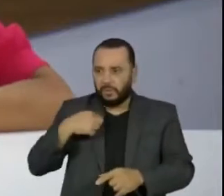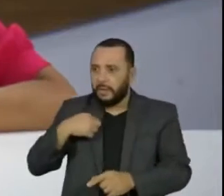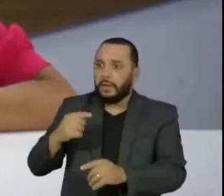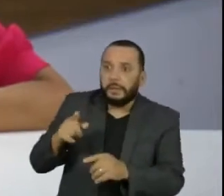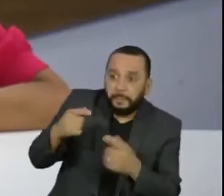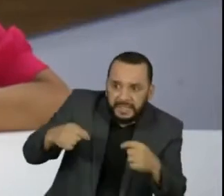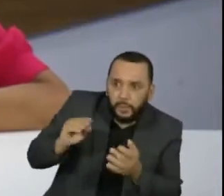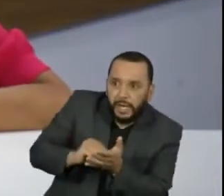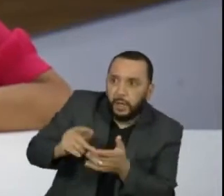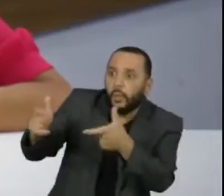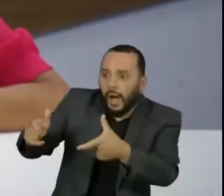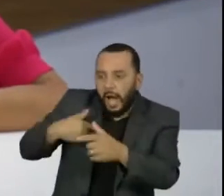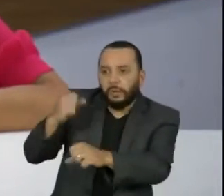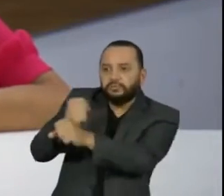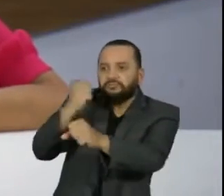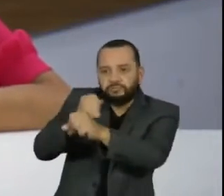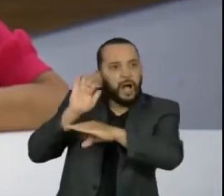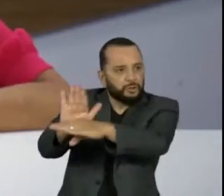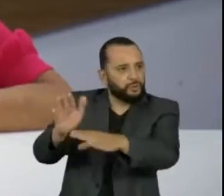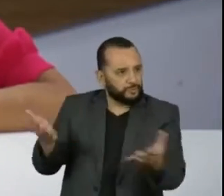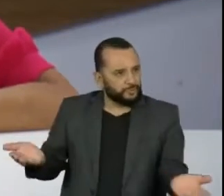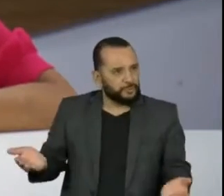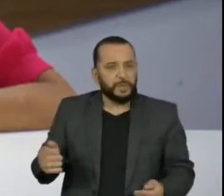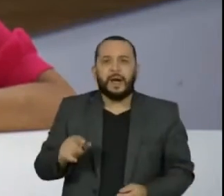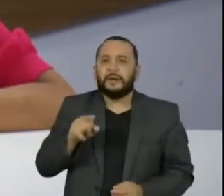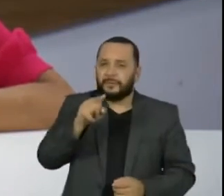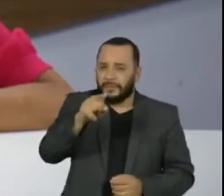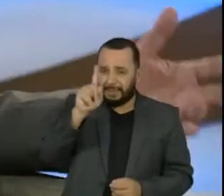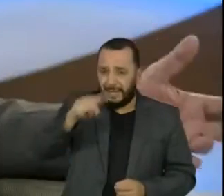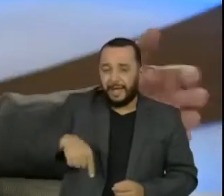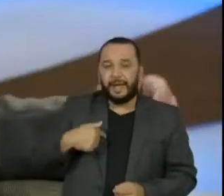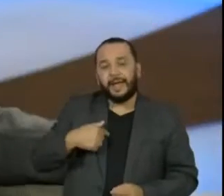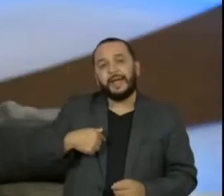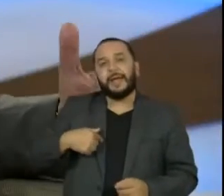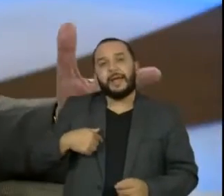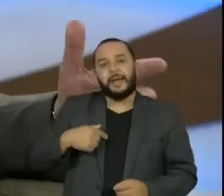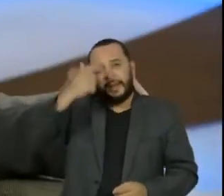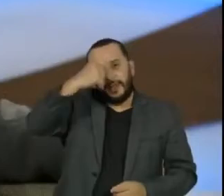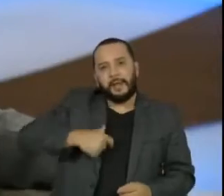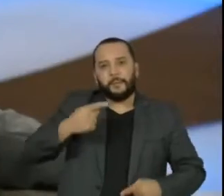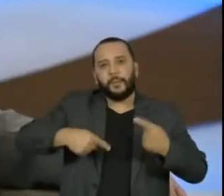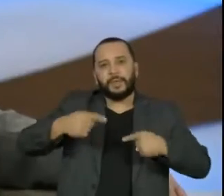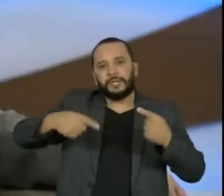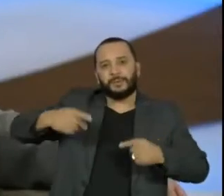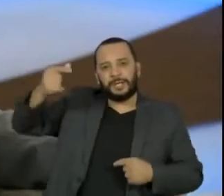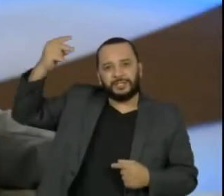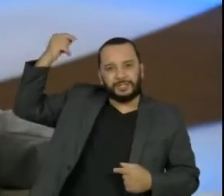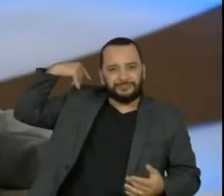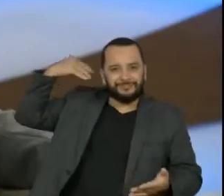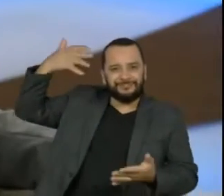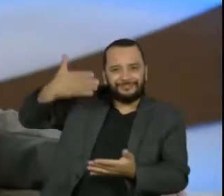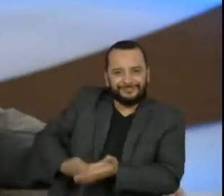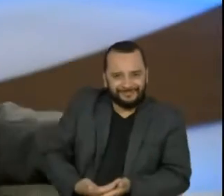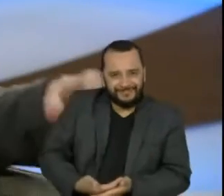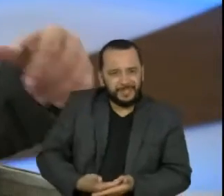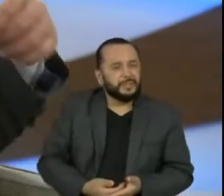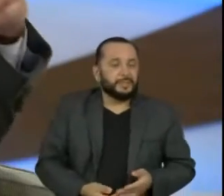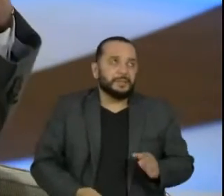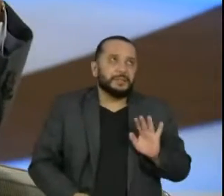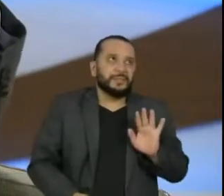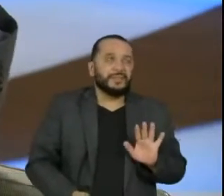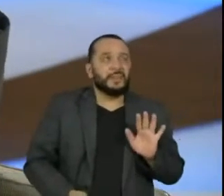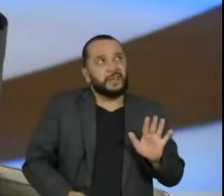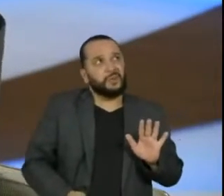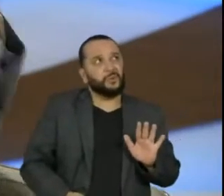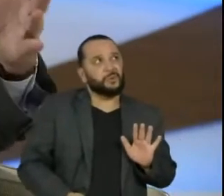velha política mineira? O senhor é dos políticos da antiga? Eu converso muito, ao contrário que todo mundo acha. Sabe, eu